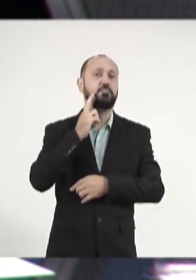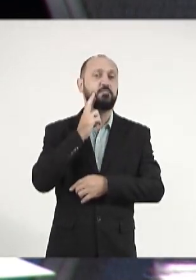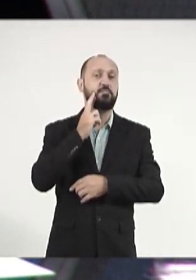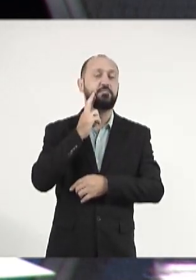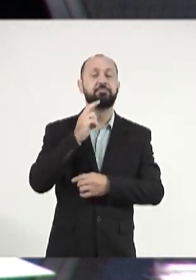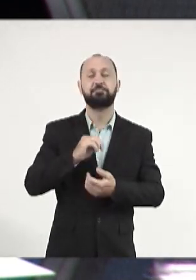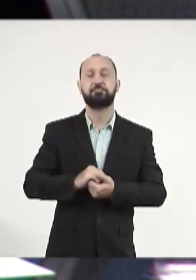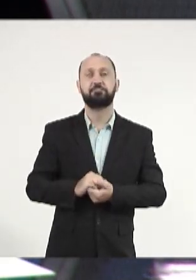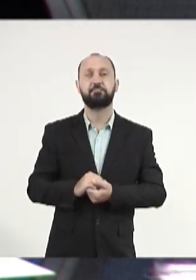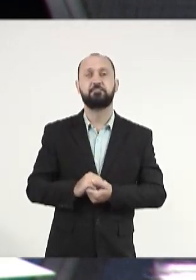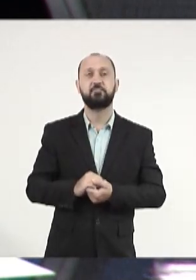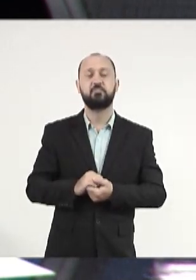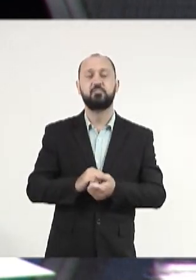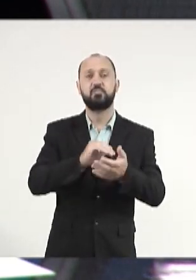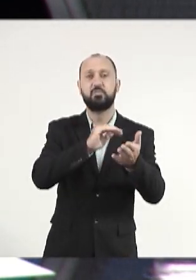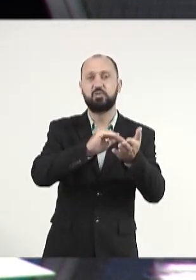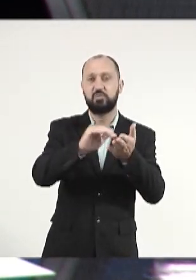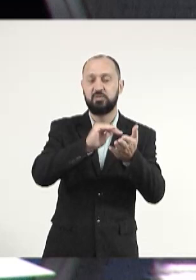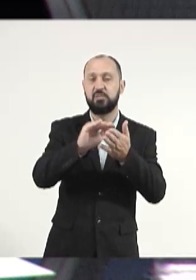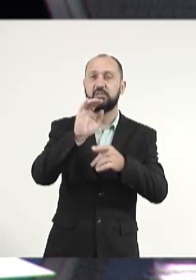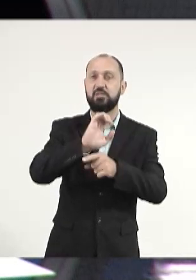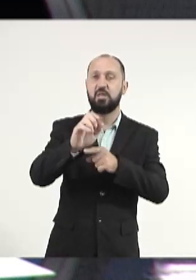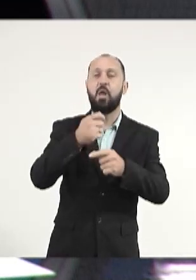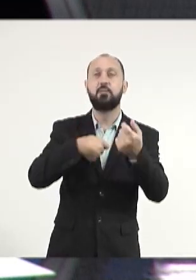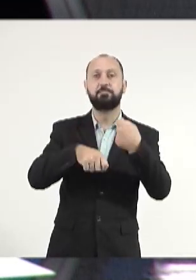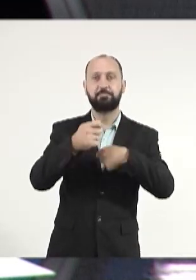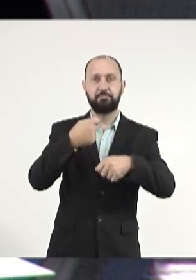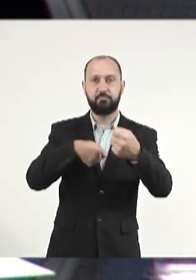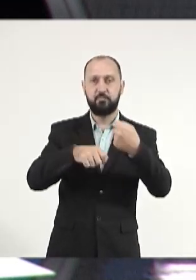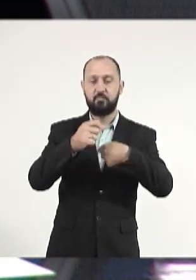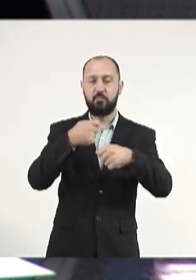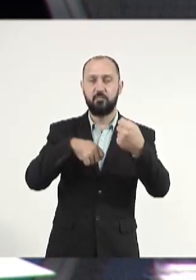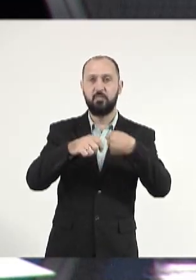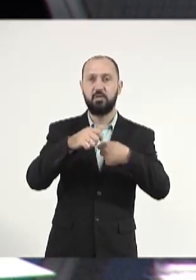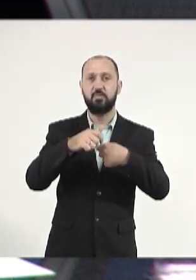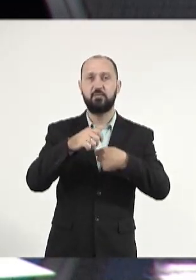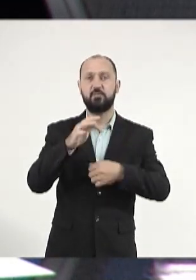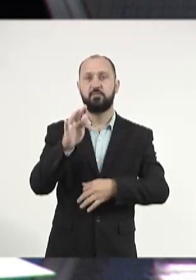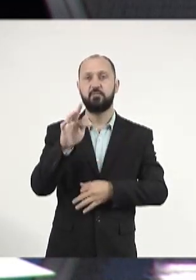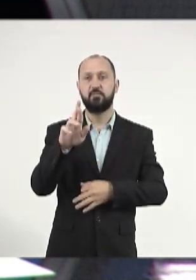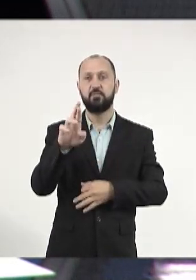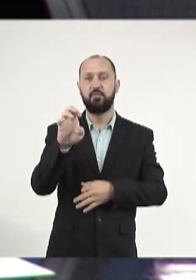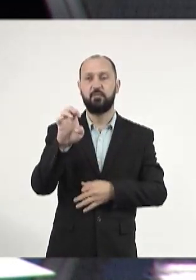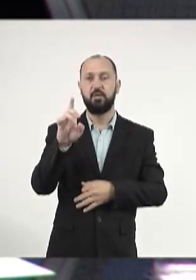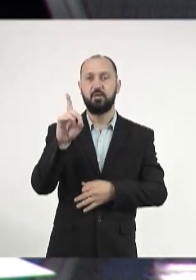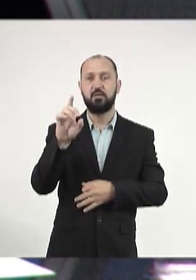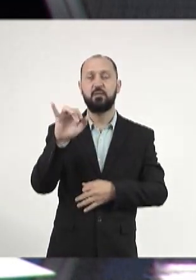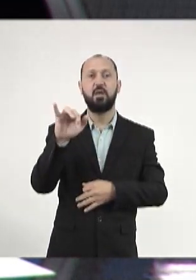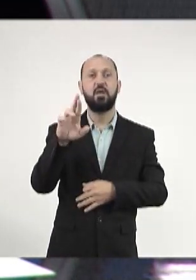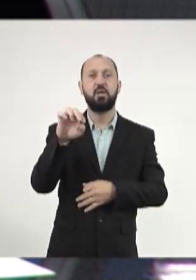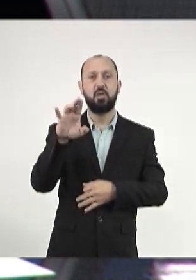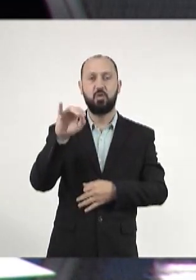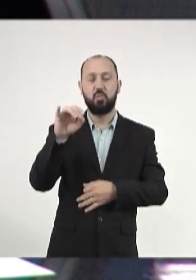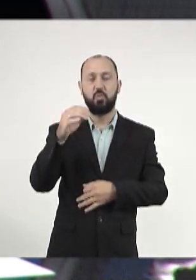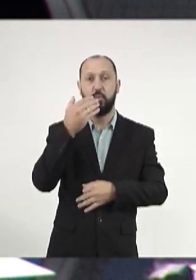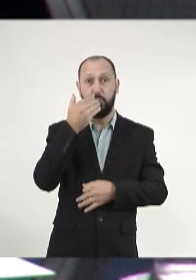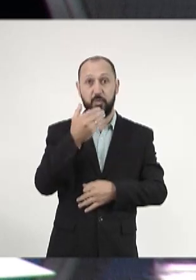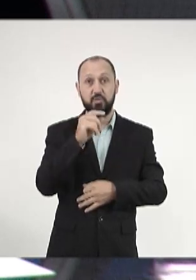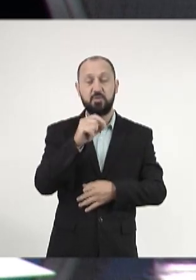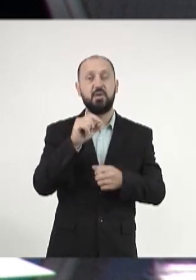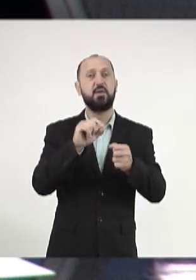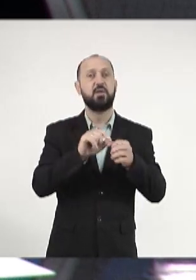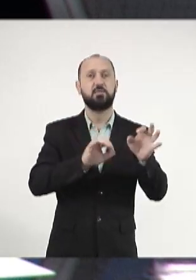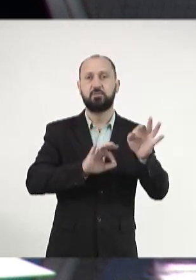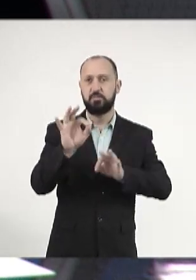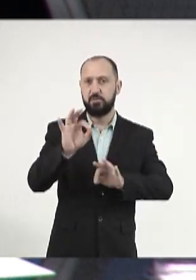Eduardo Riedel, e ao secretário de Estado de Administração, senhor Frederico Fellini, solicitando que